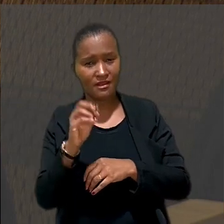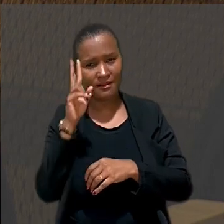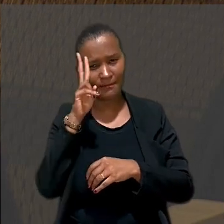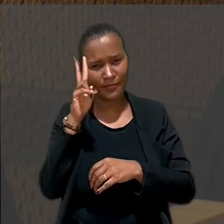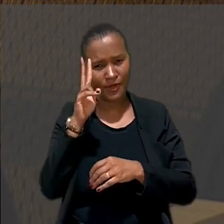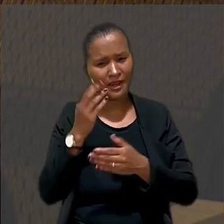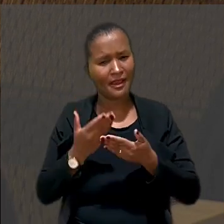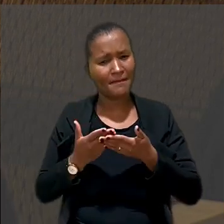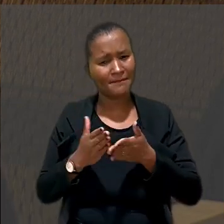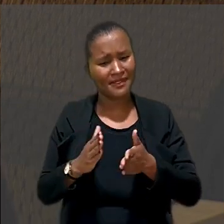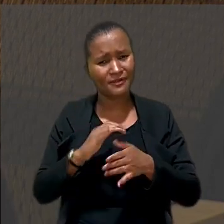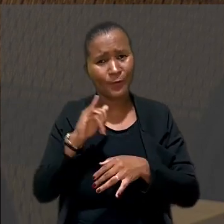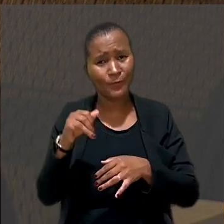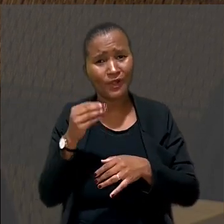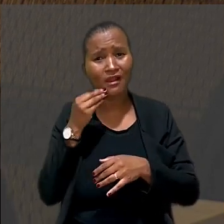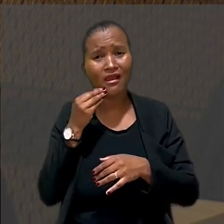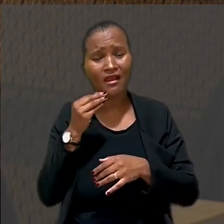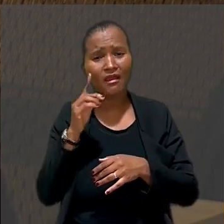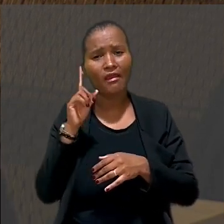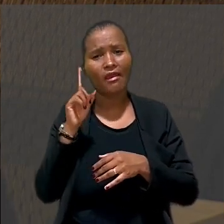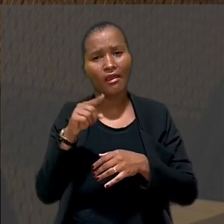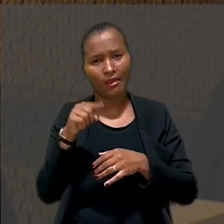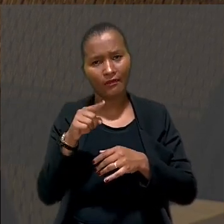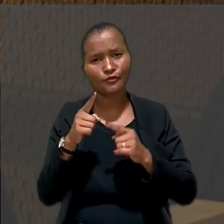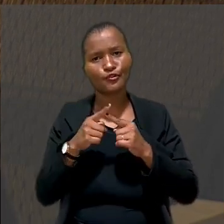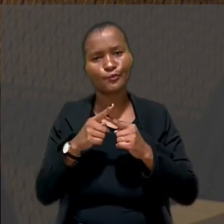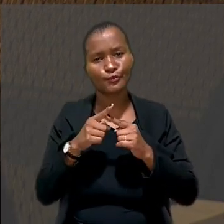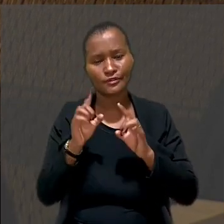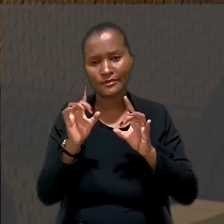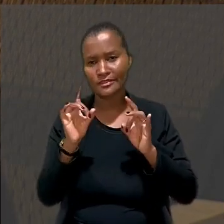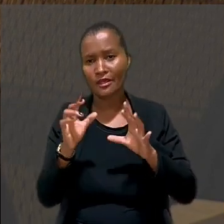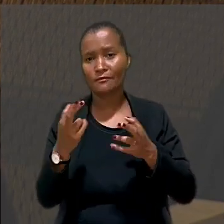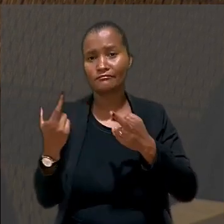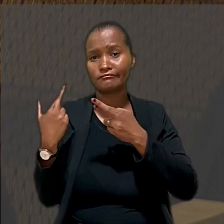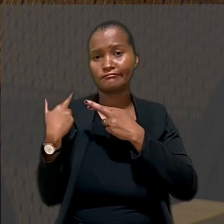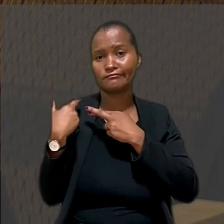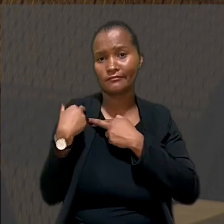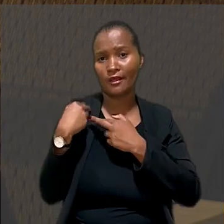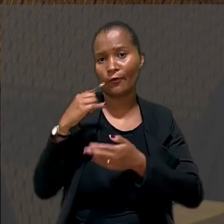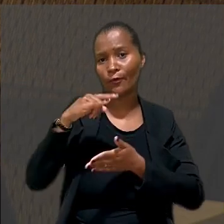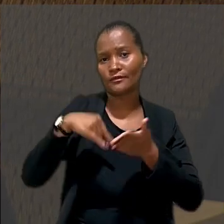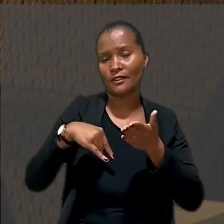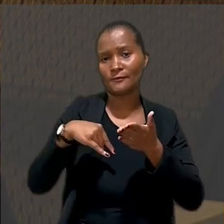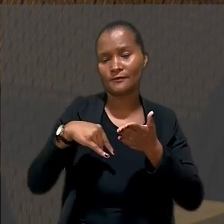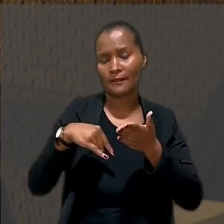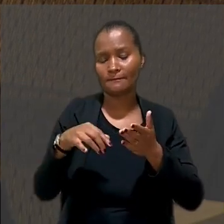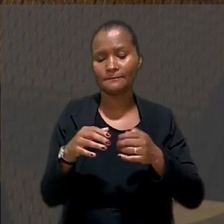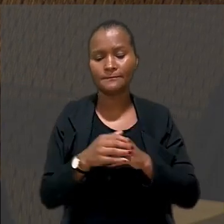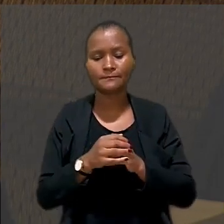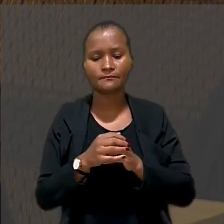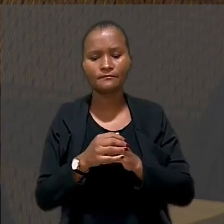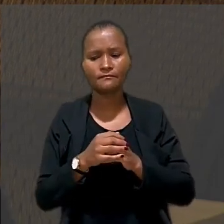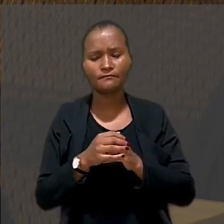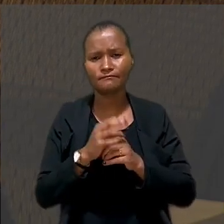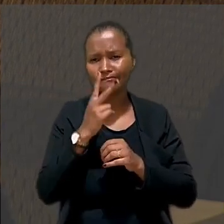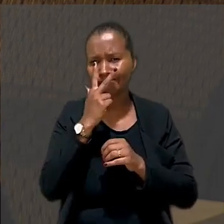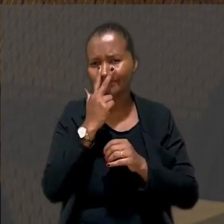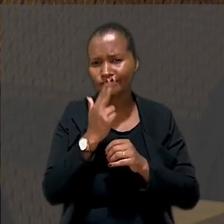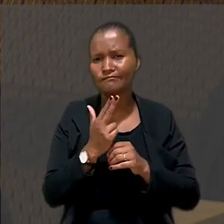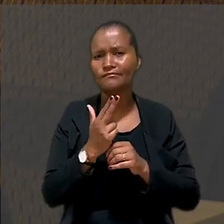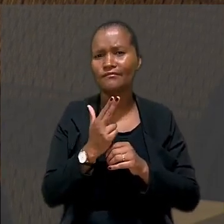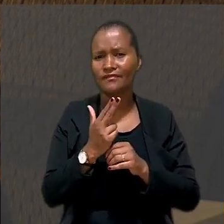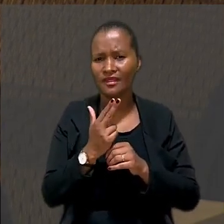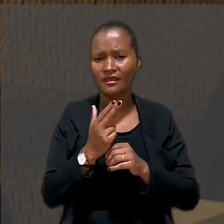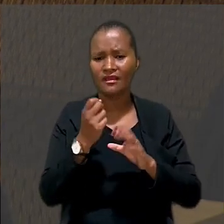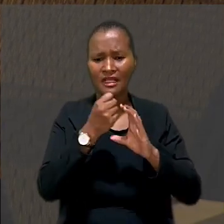que a perda de uma chance é um tipo especial de responsabilidade extracontratual. Me parece que está